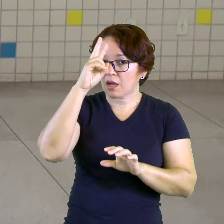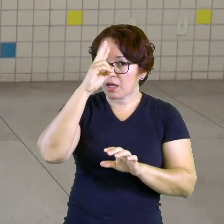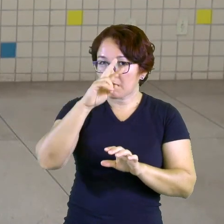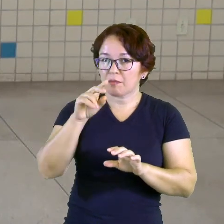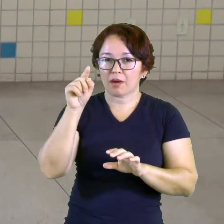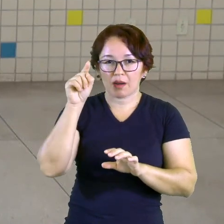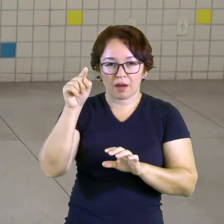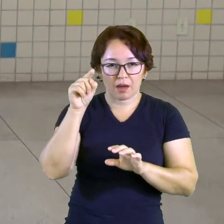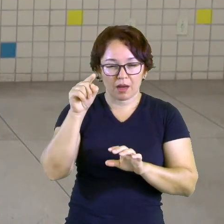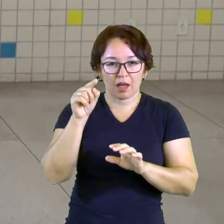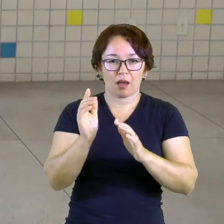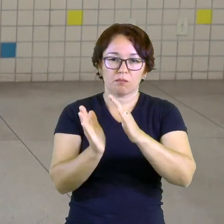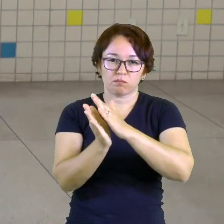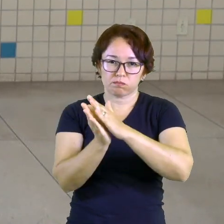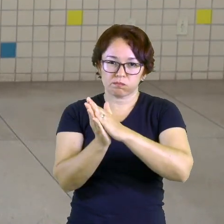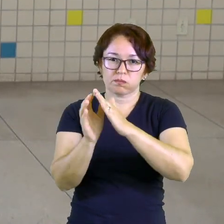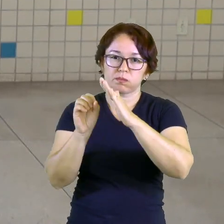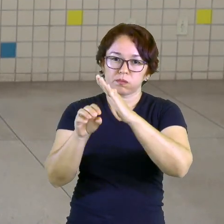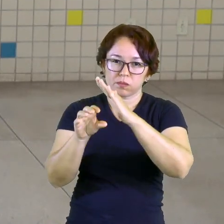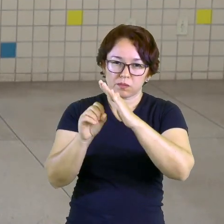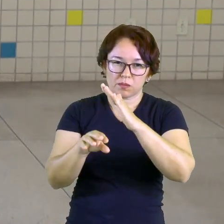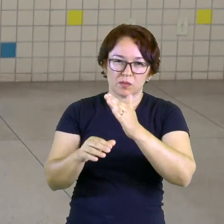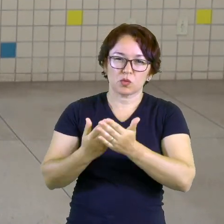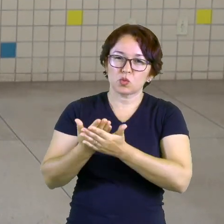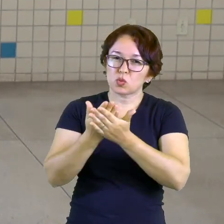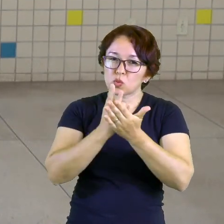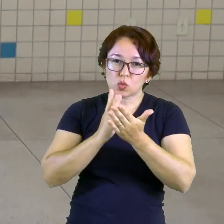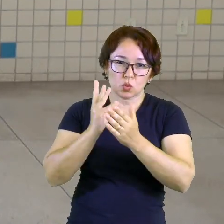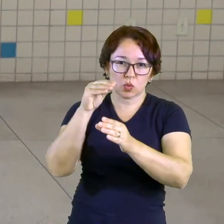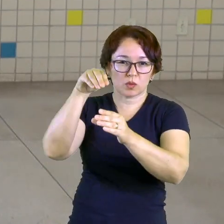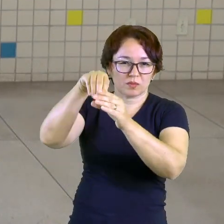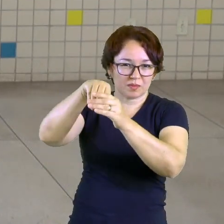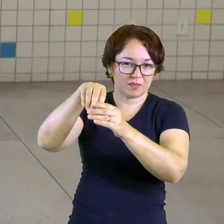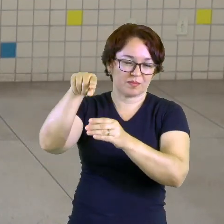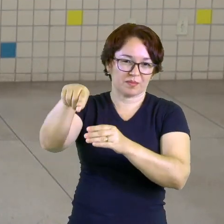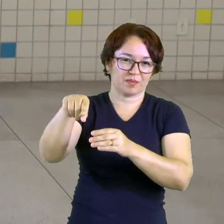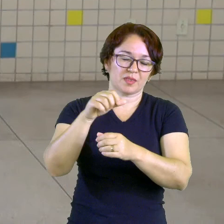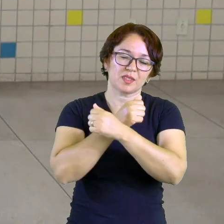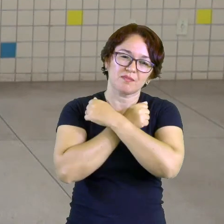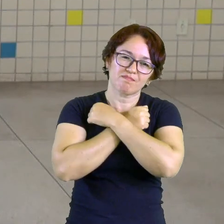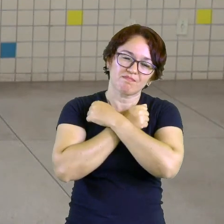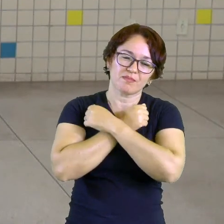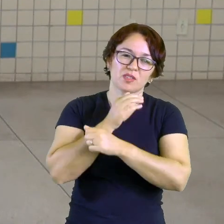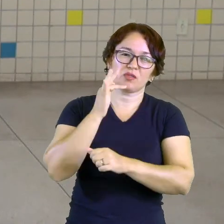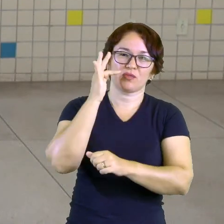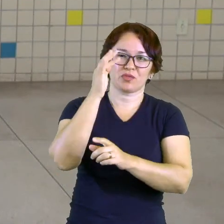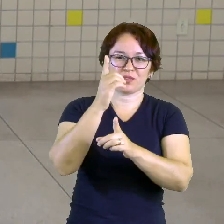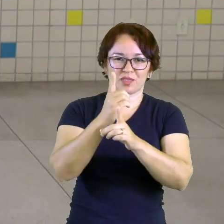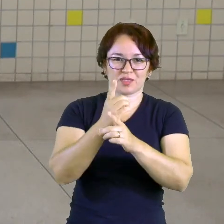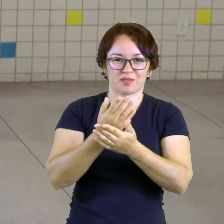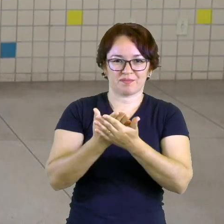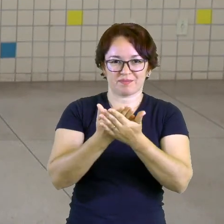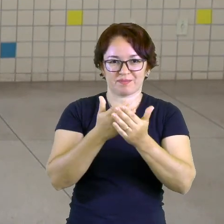disponíveis na plataforma Palmas Homeschool. Um grande abraço e até a próxima aula.